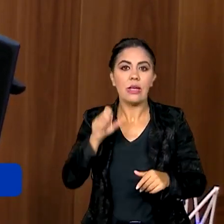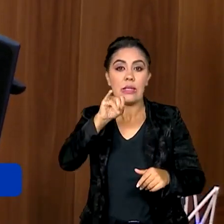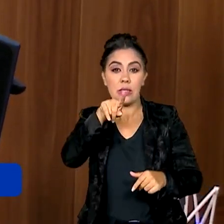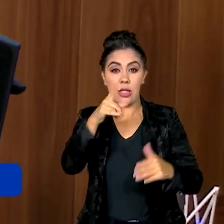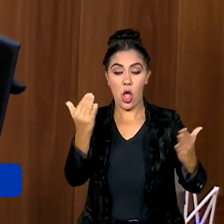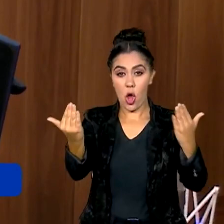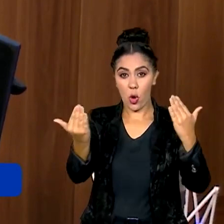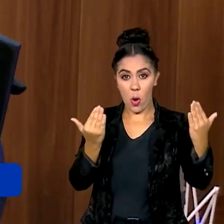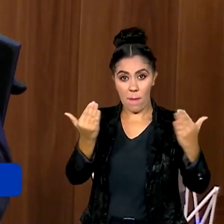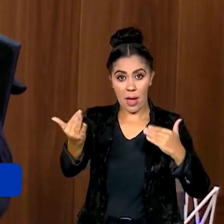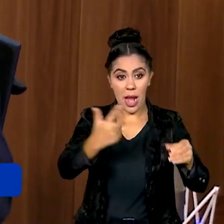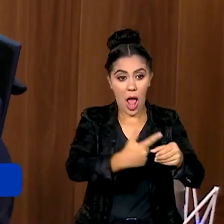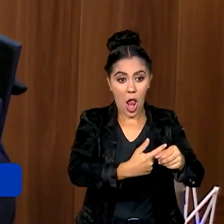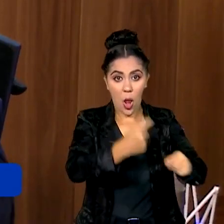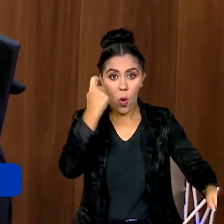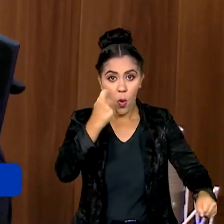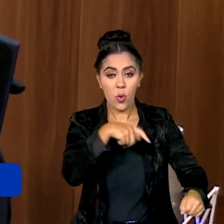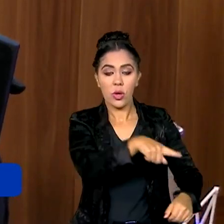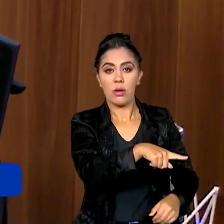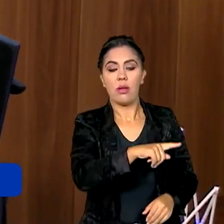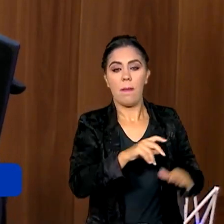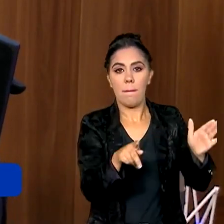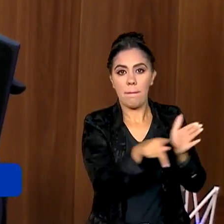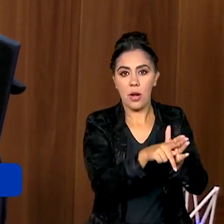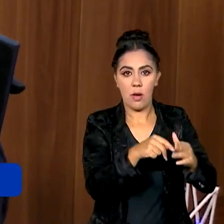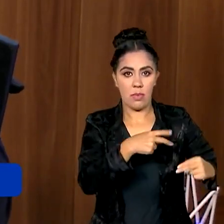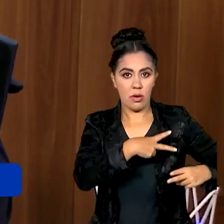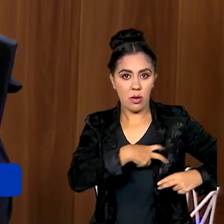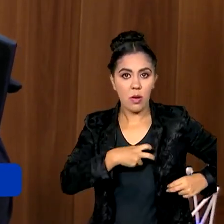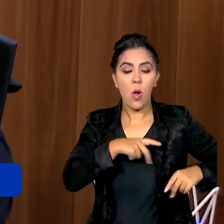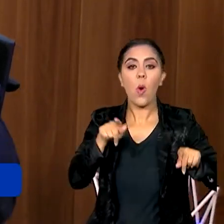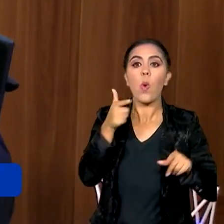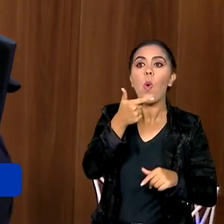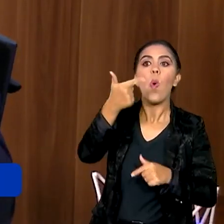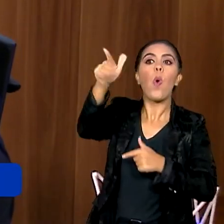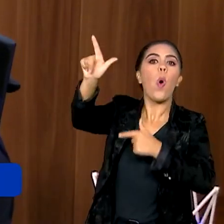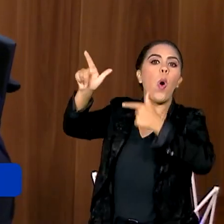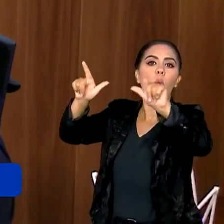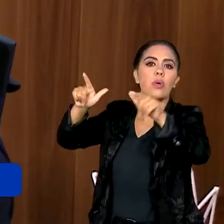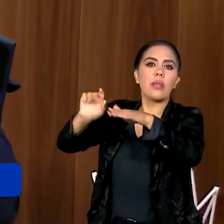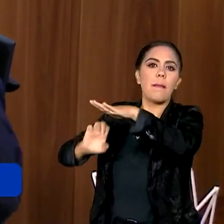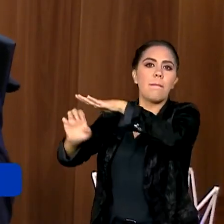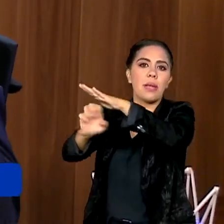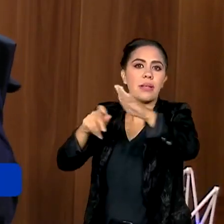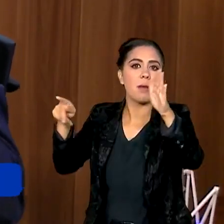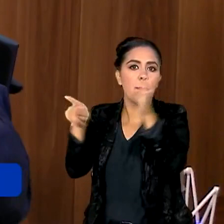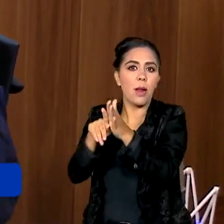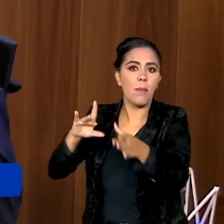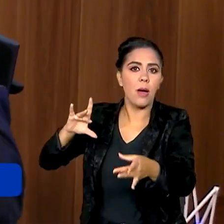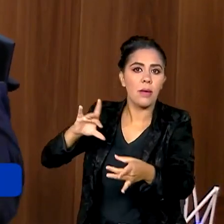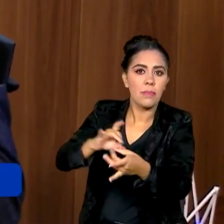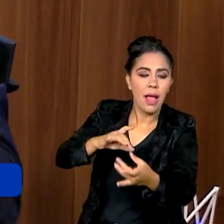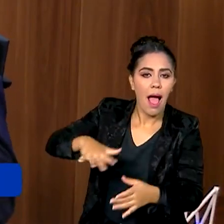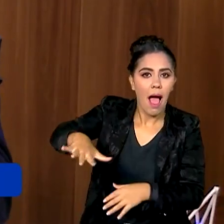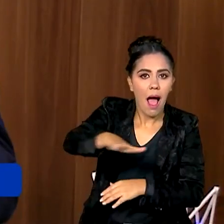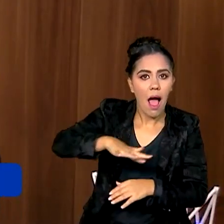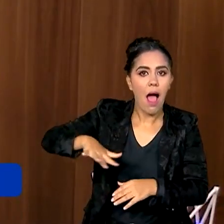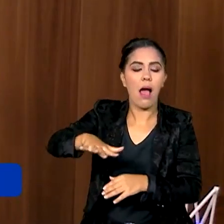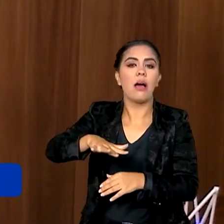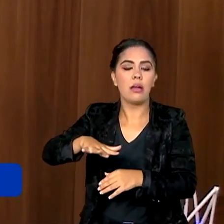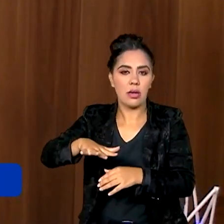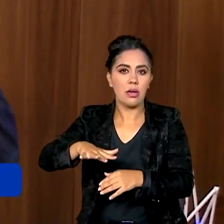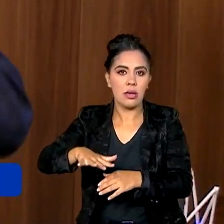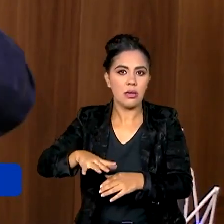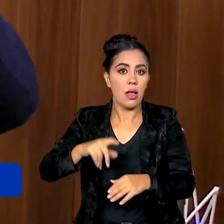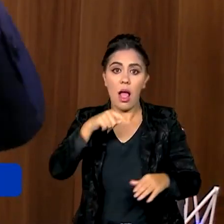da Petrobras com qualquer outra petrolífera do mundo inteiro, privada, a Petrobras foi quem mais distribuiu